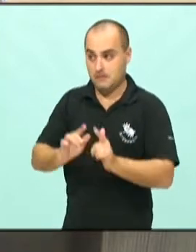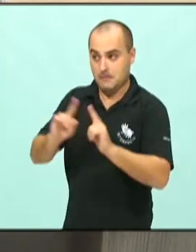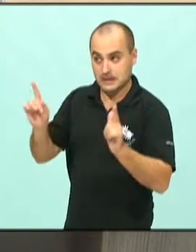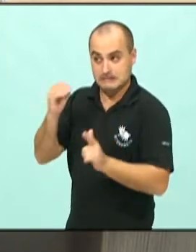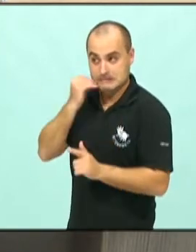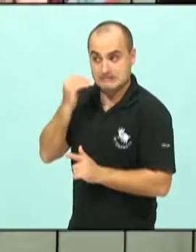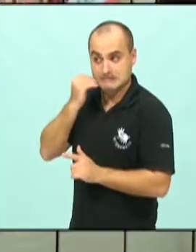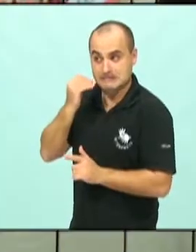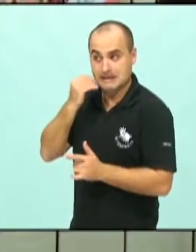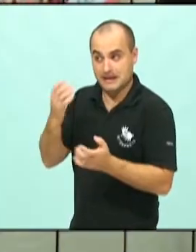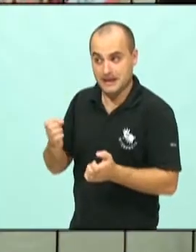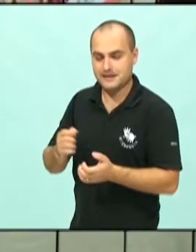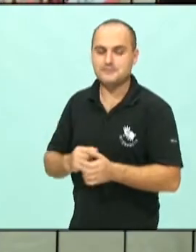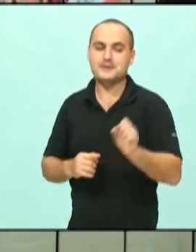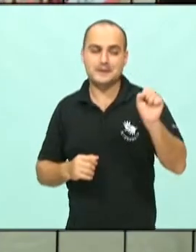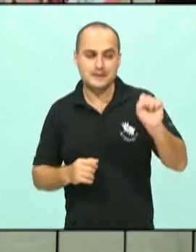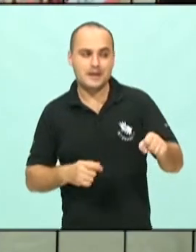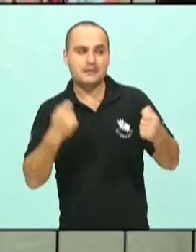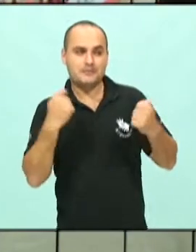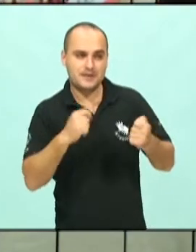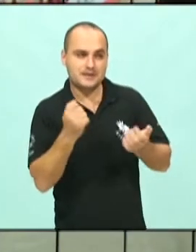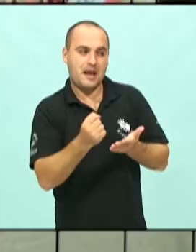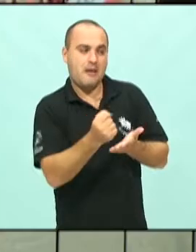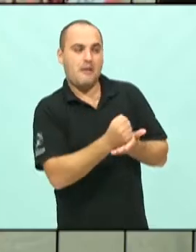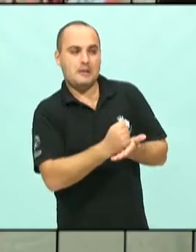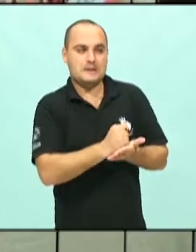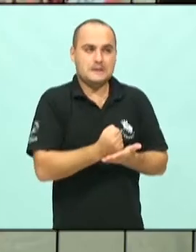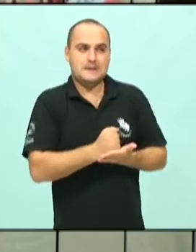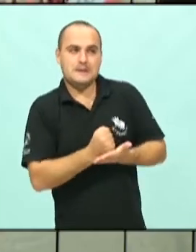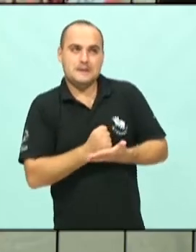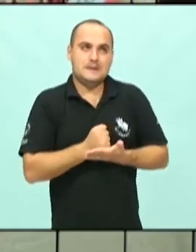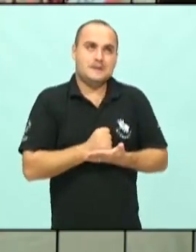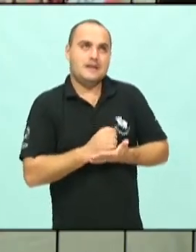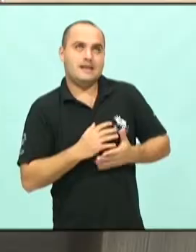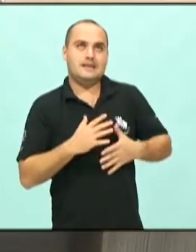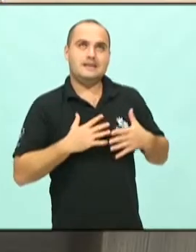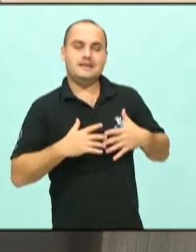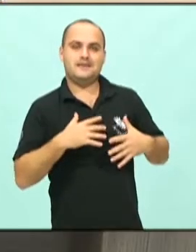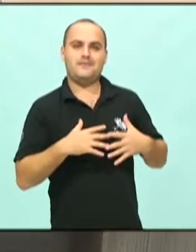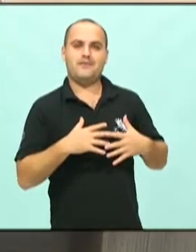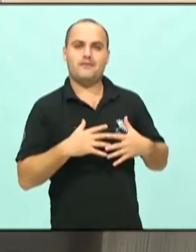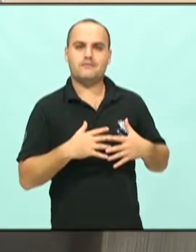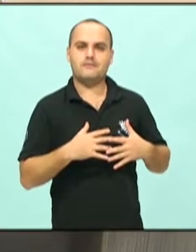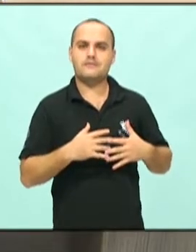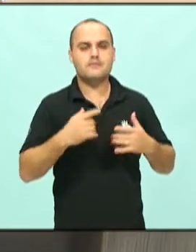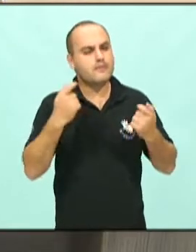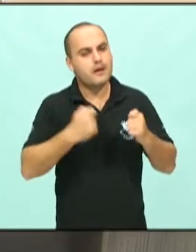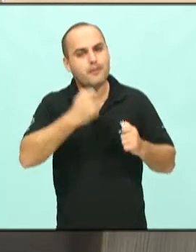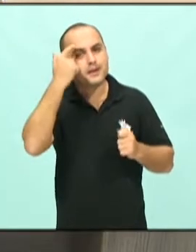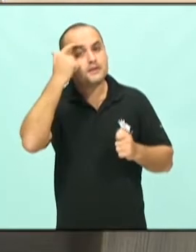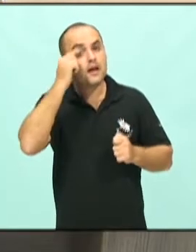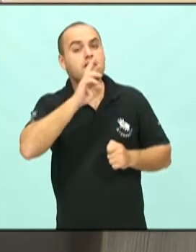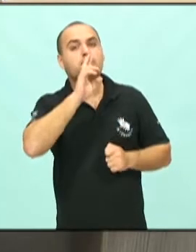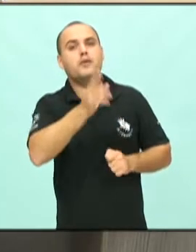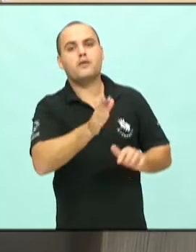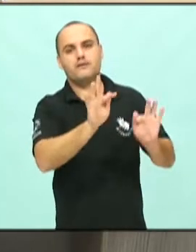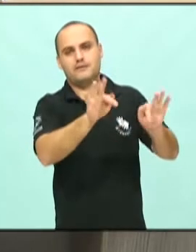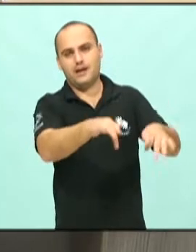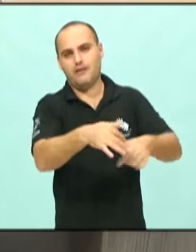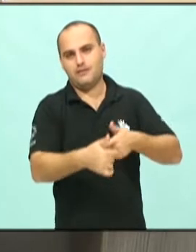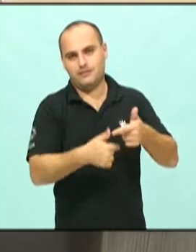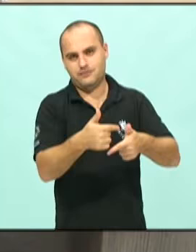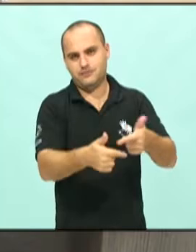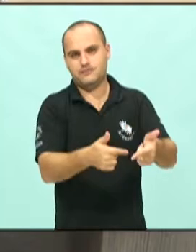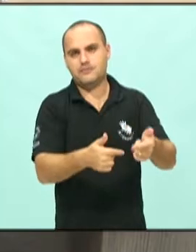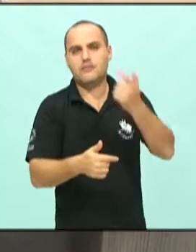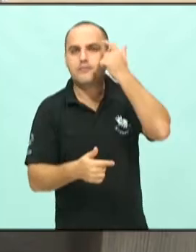Então, é o que eu te falo, a gente tem que se controlar, né? Tem que pensar assim, no resultado musical do trabalho. Então, assim, eu tentava